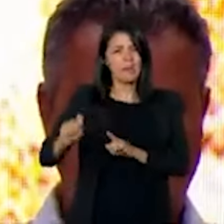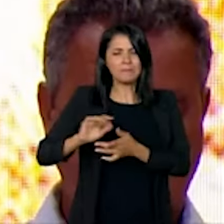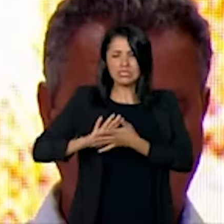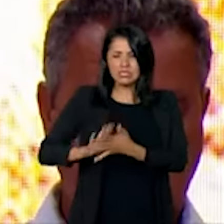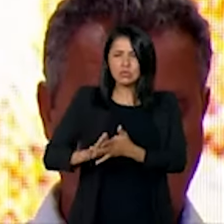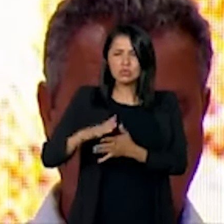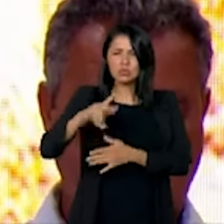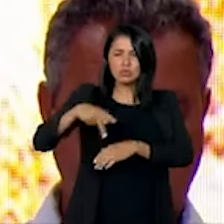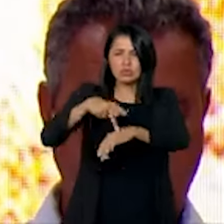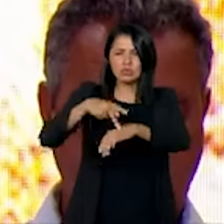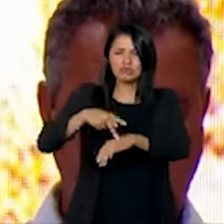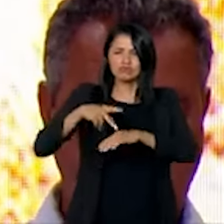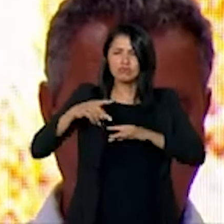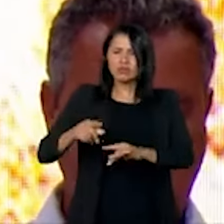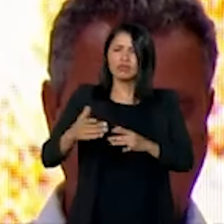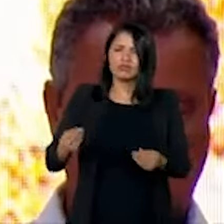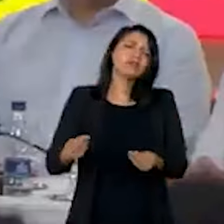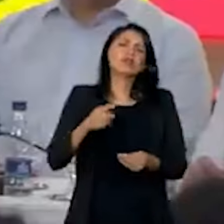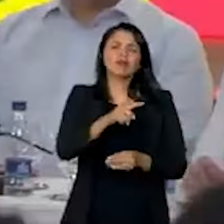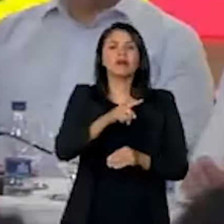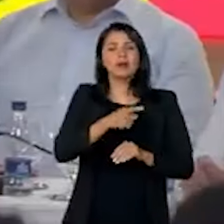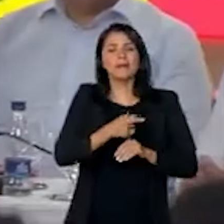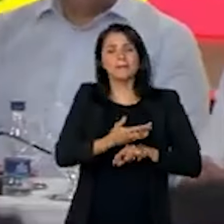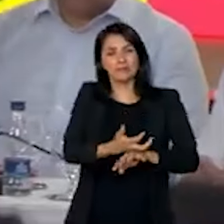esse país. No Pantanal,